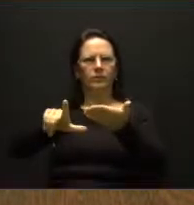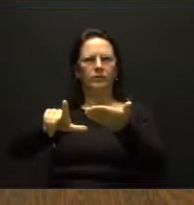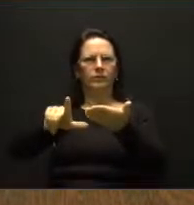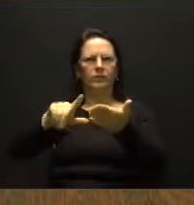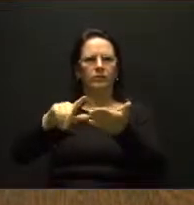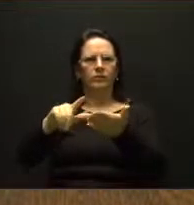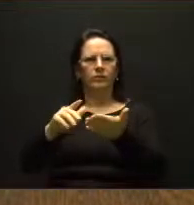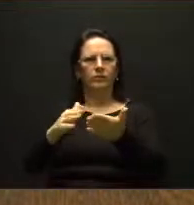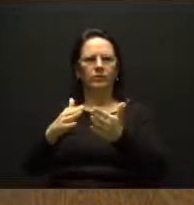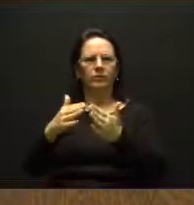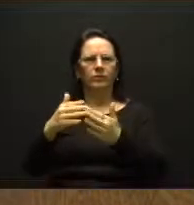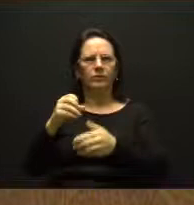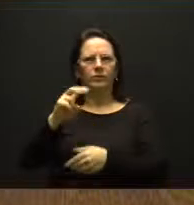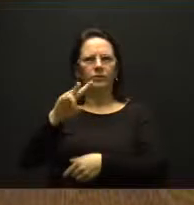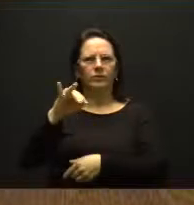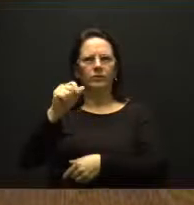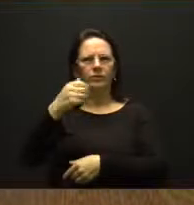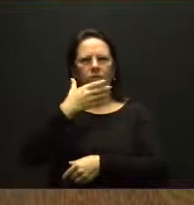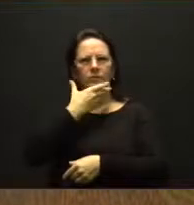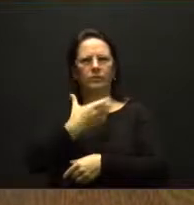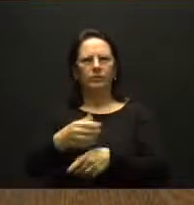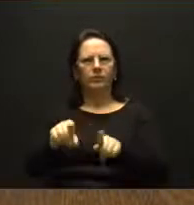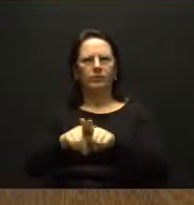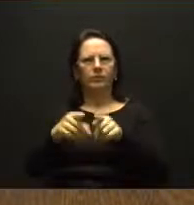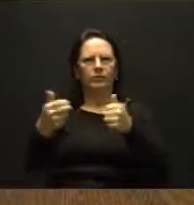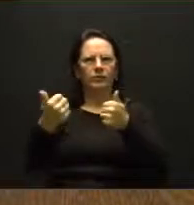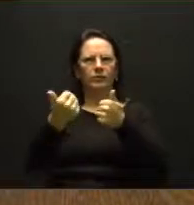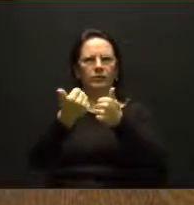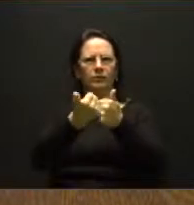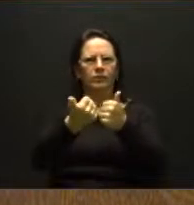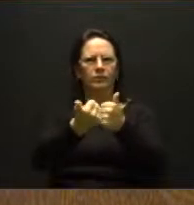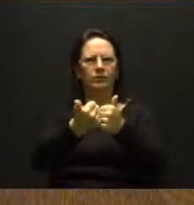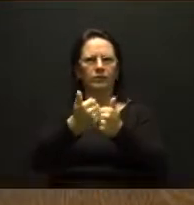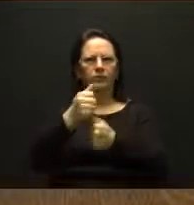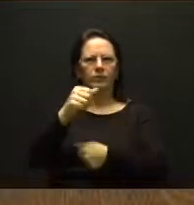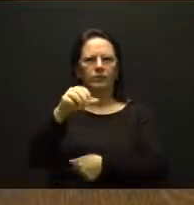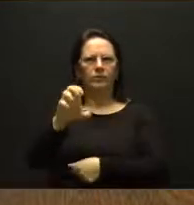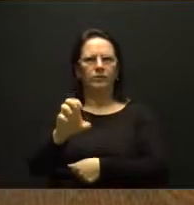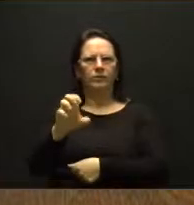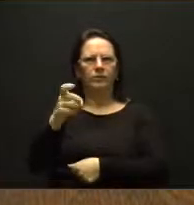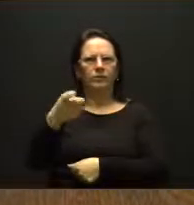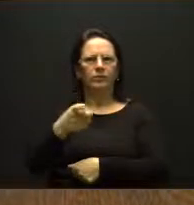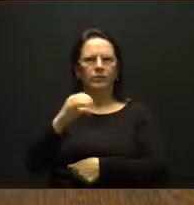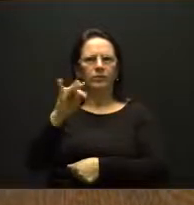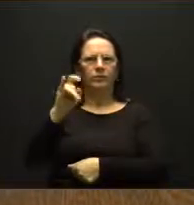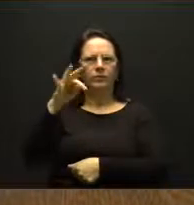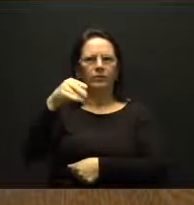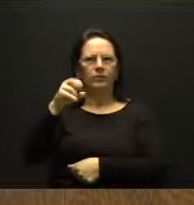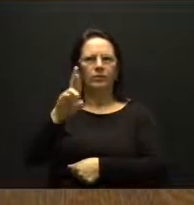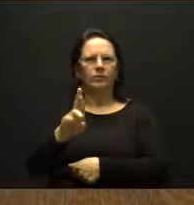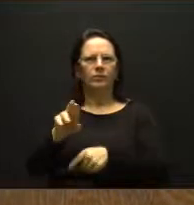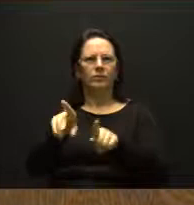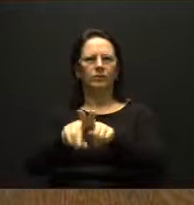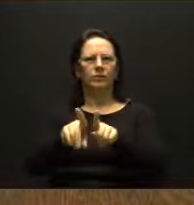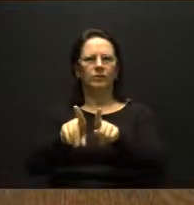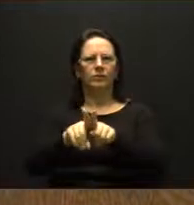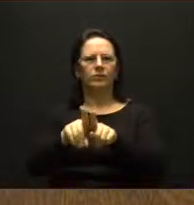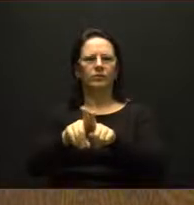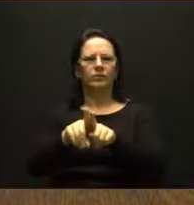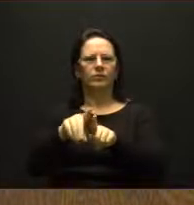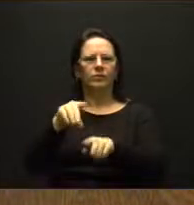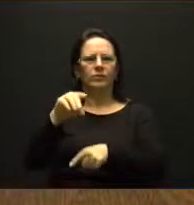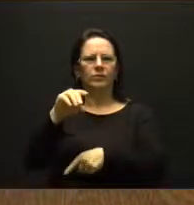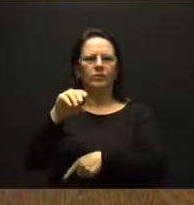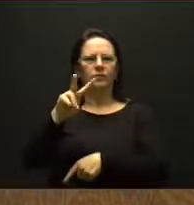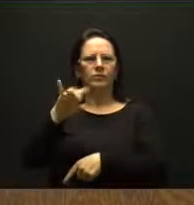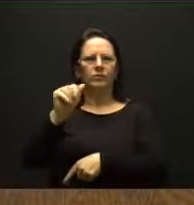campos da vila natal substituição dos extintores de combate a incêndio era se esteve soares campos na